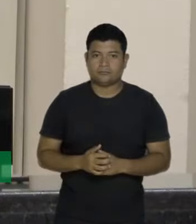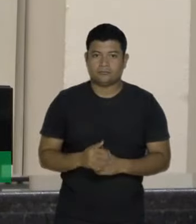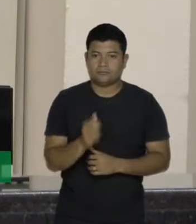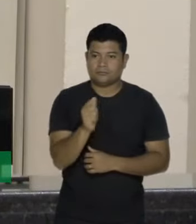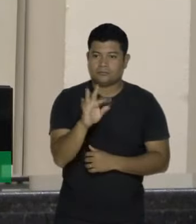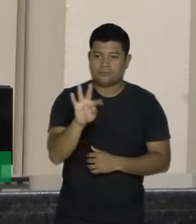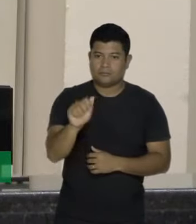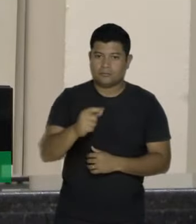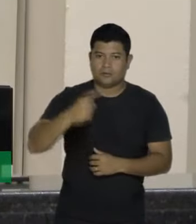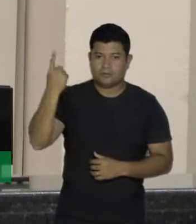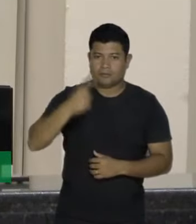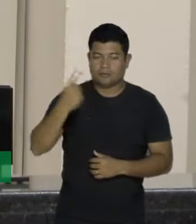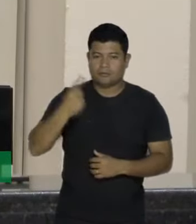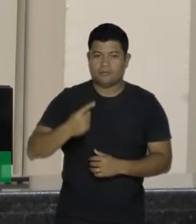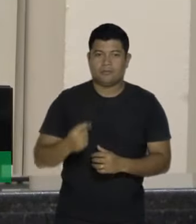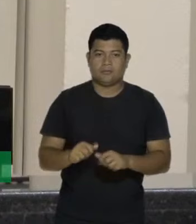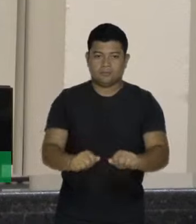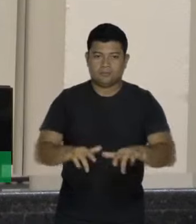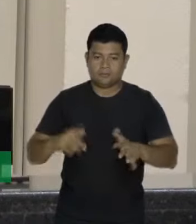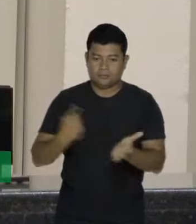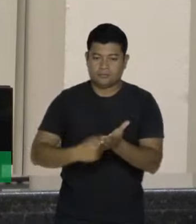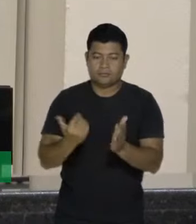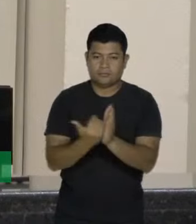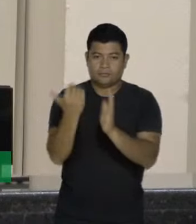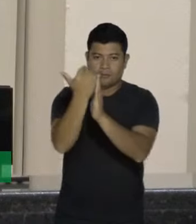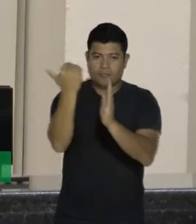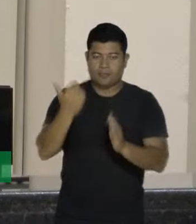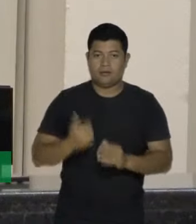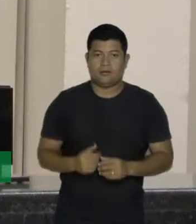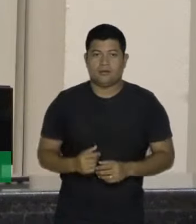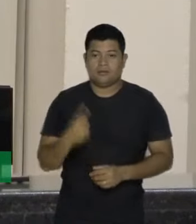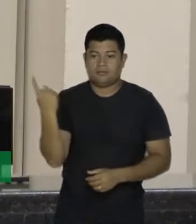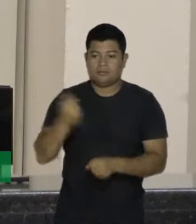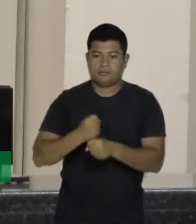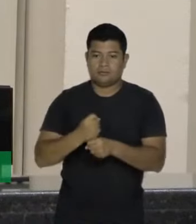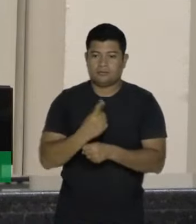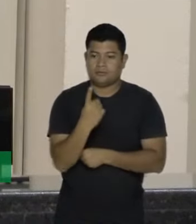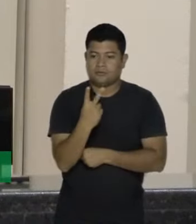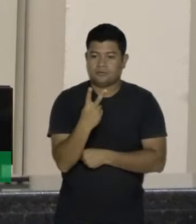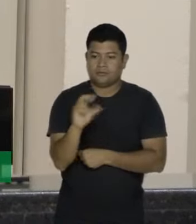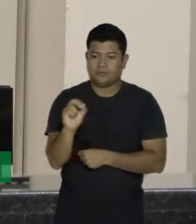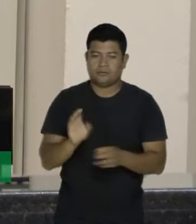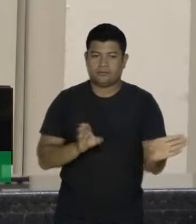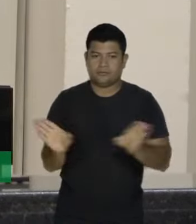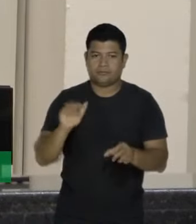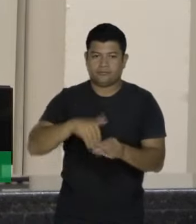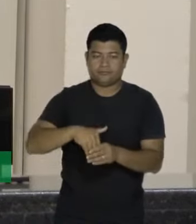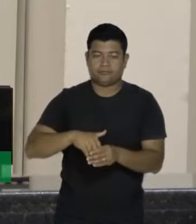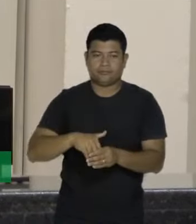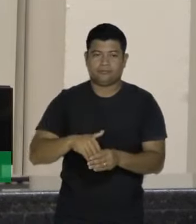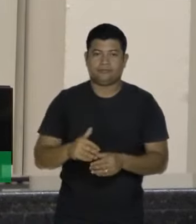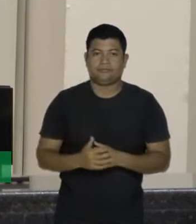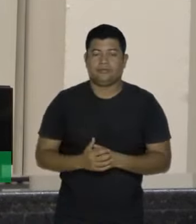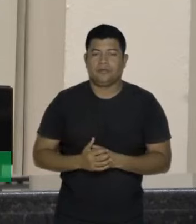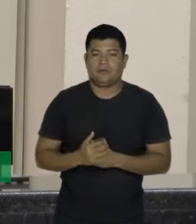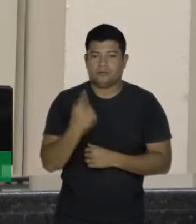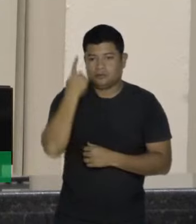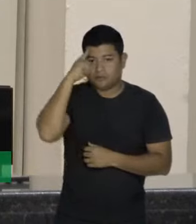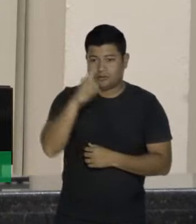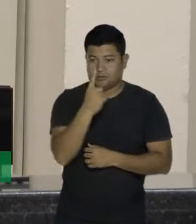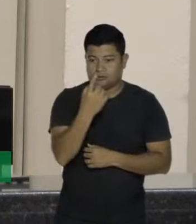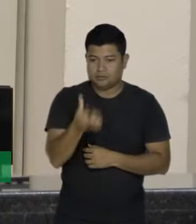Ata da 1ª sessão extraordinária da 1ª sessão legislativa da 20ª legislatura da ALESC, realizada em